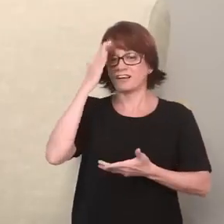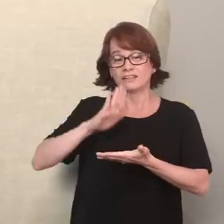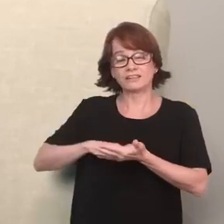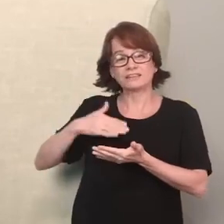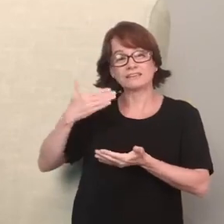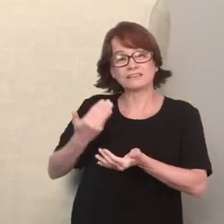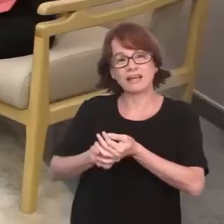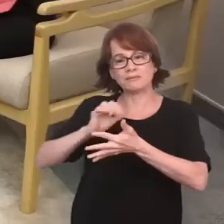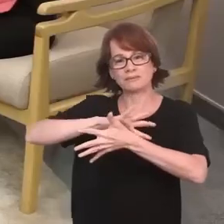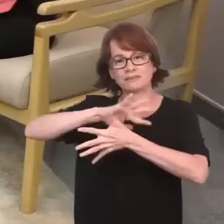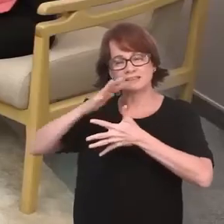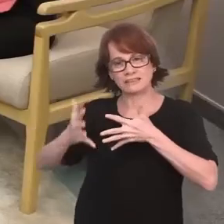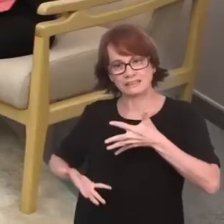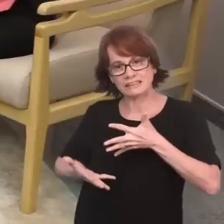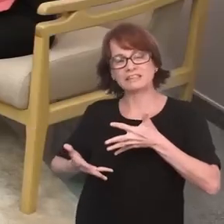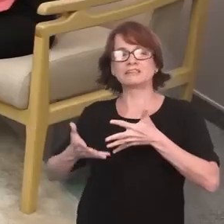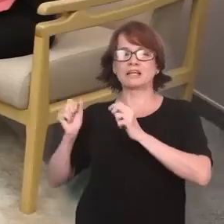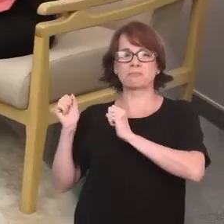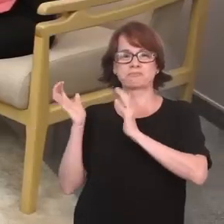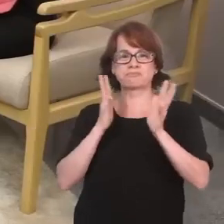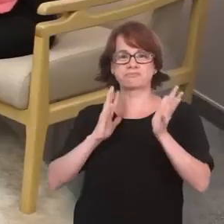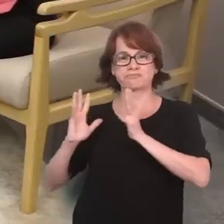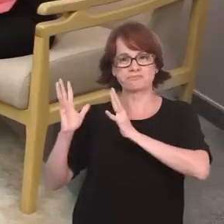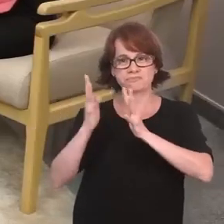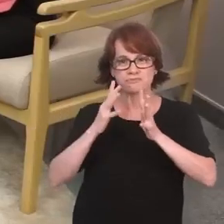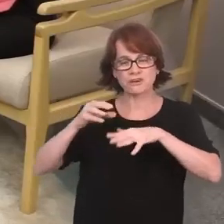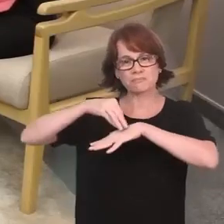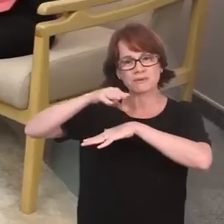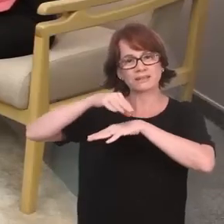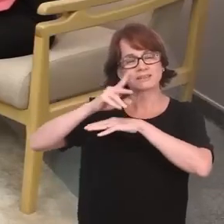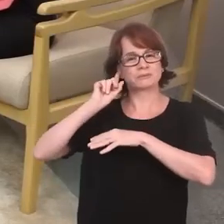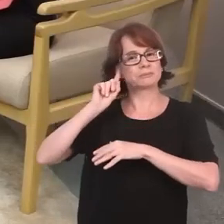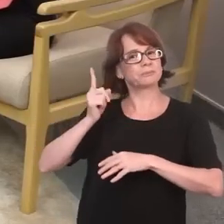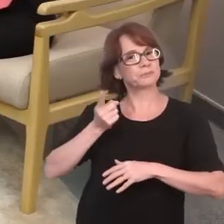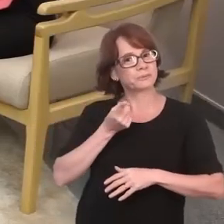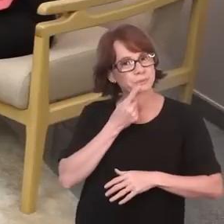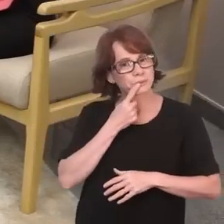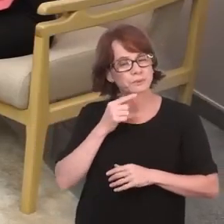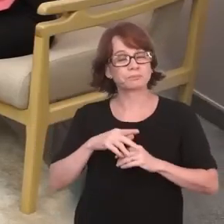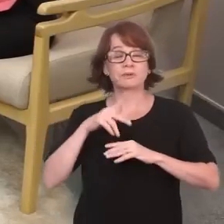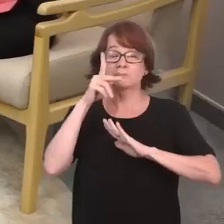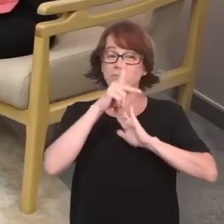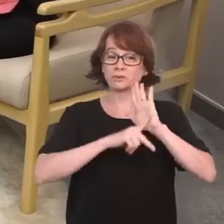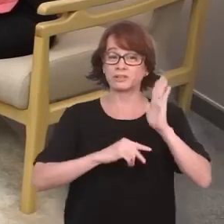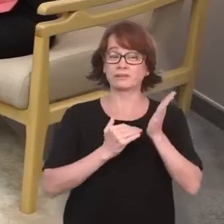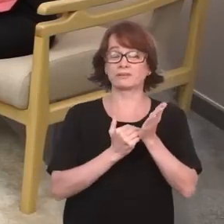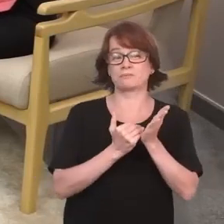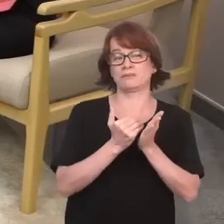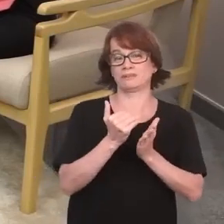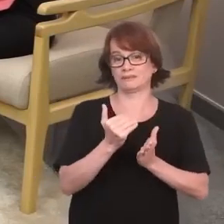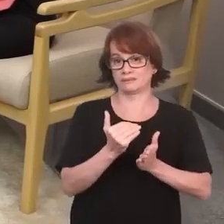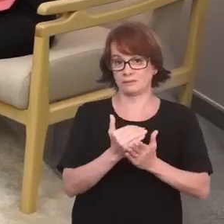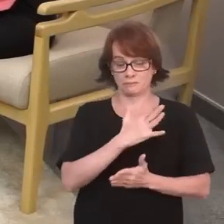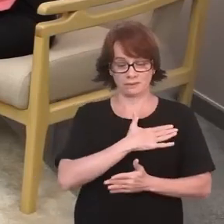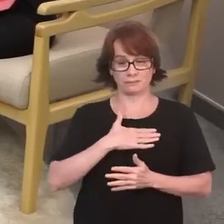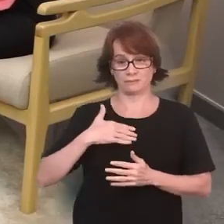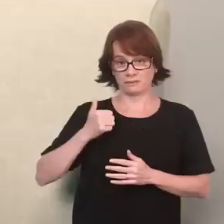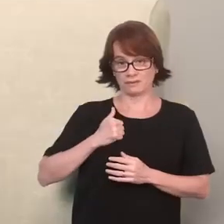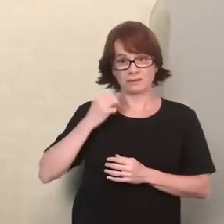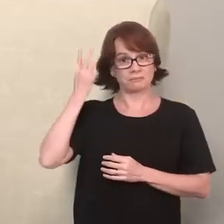a nossa intérprete de Libras, que está ali falando para os surdos, um projeto que foi iniciado pela